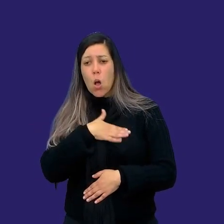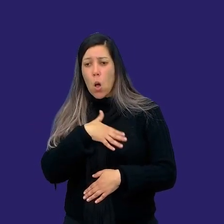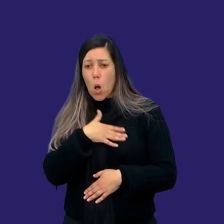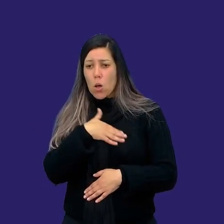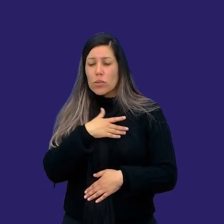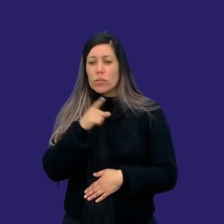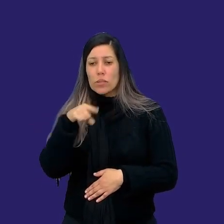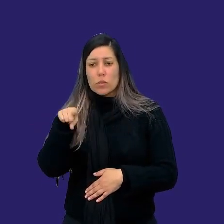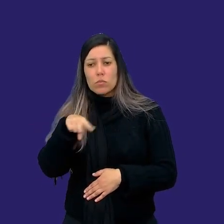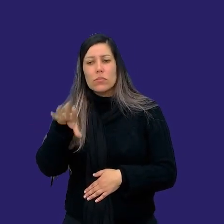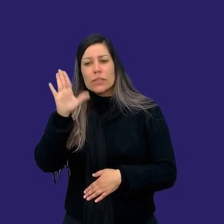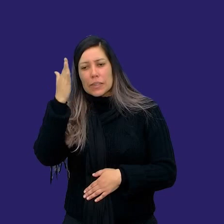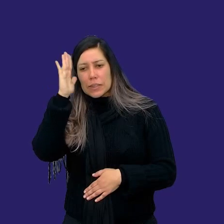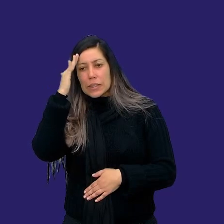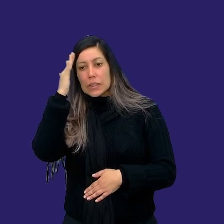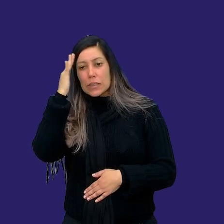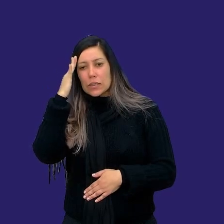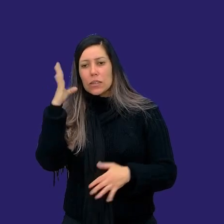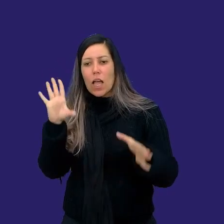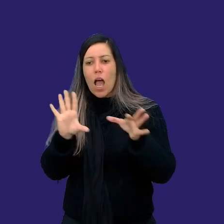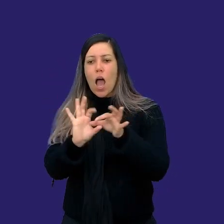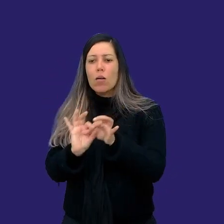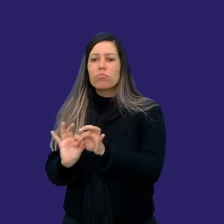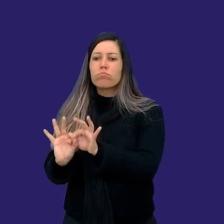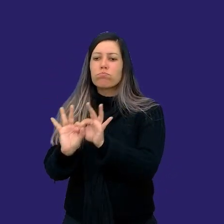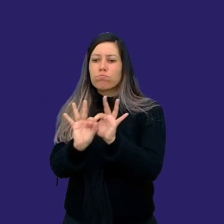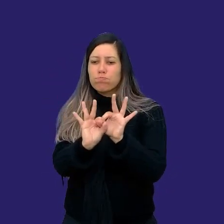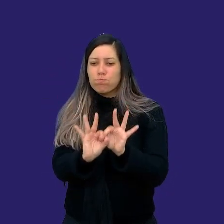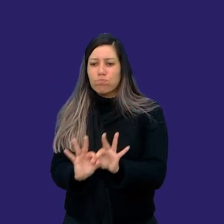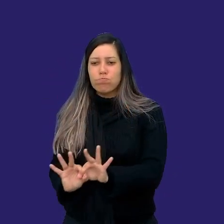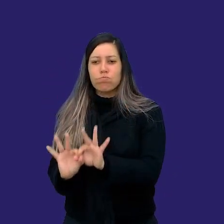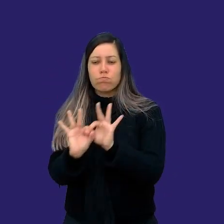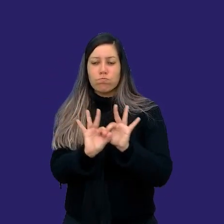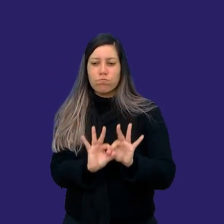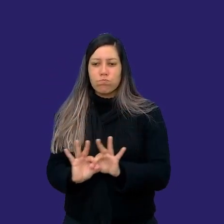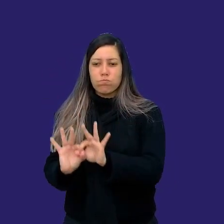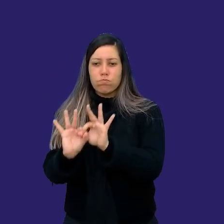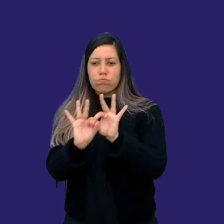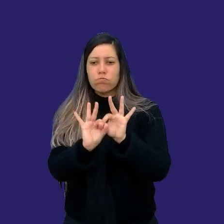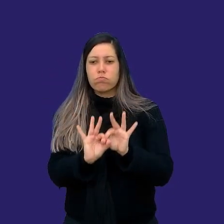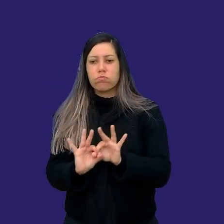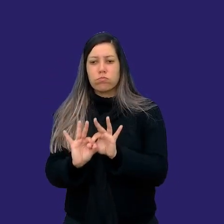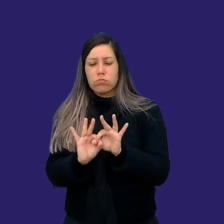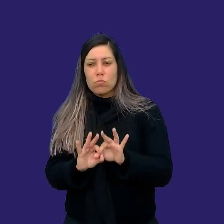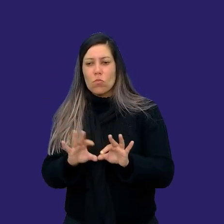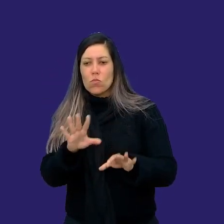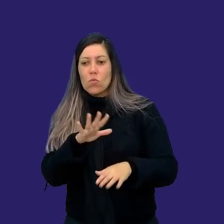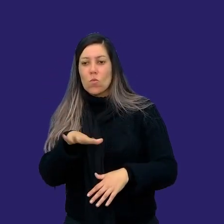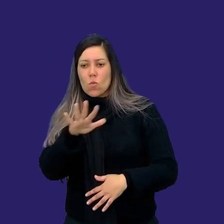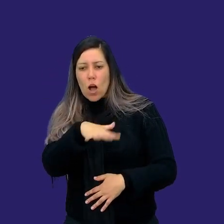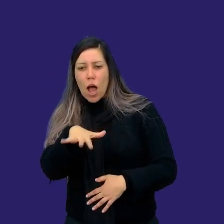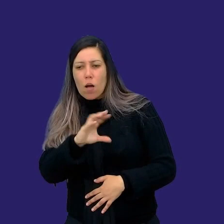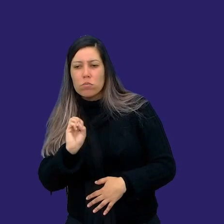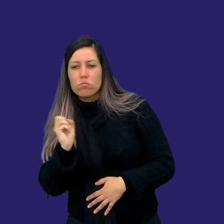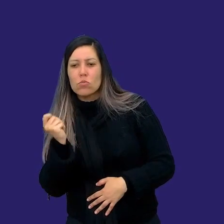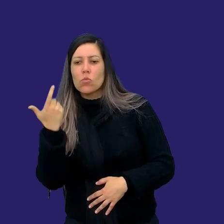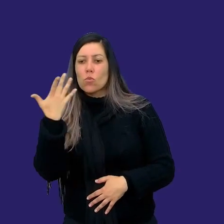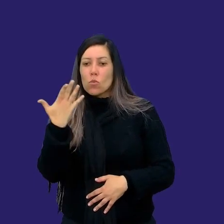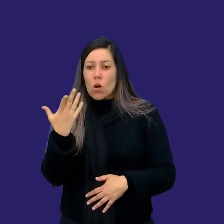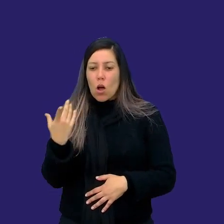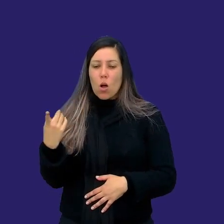isso como mesmo uma sinergia, como algo que acontece simultaneamente, porém,